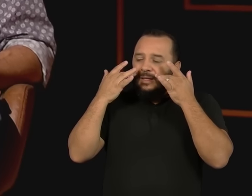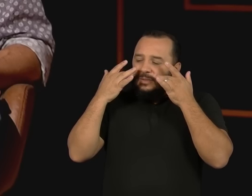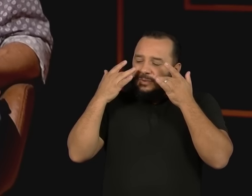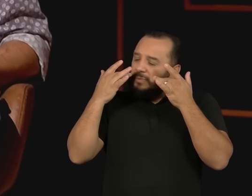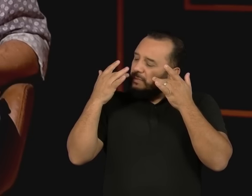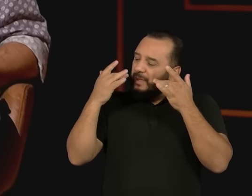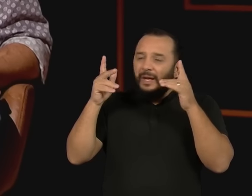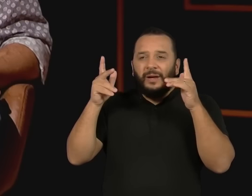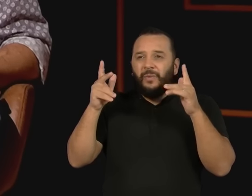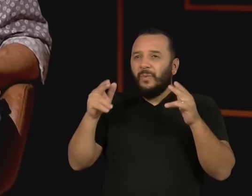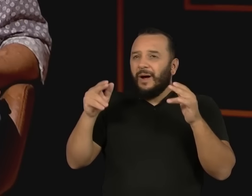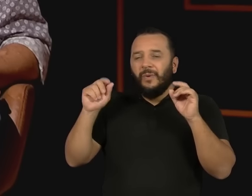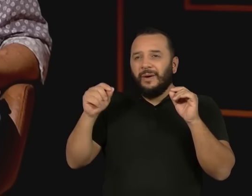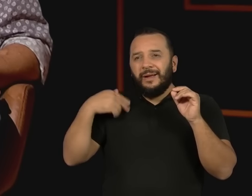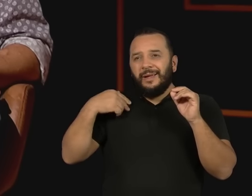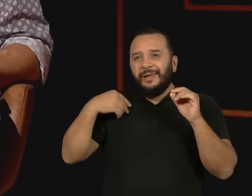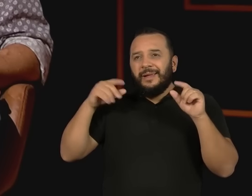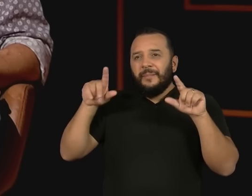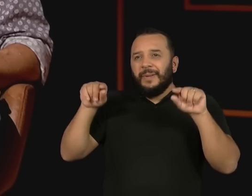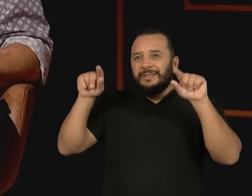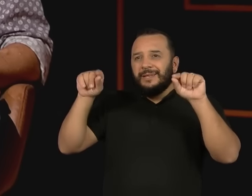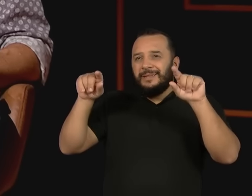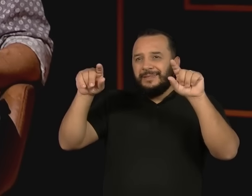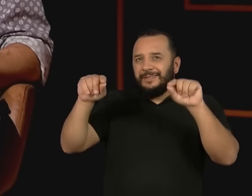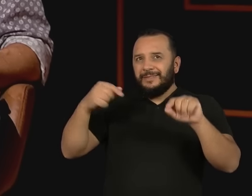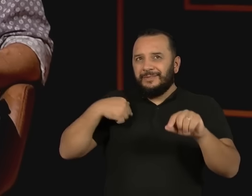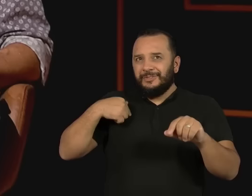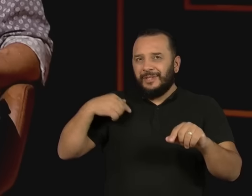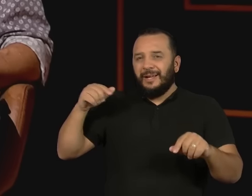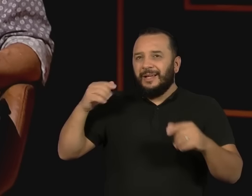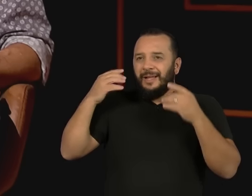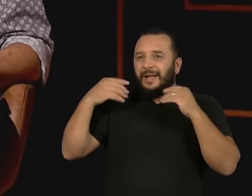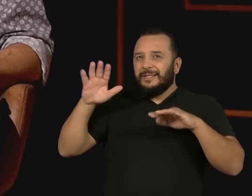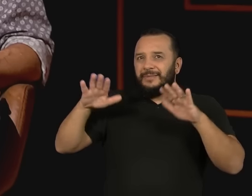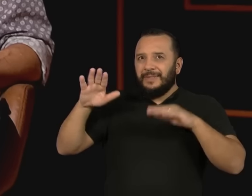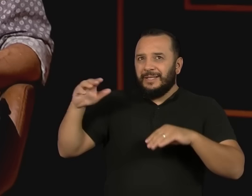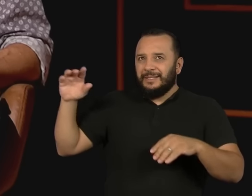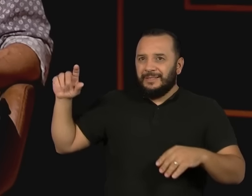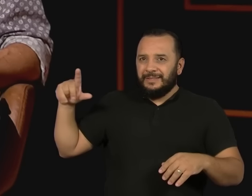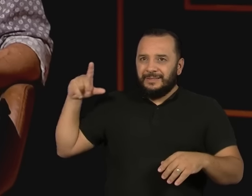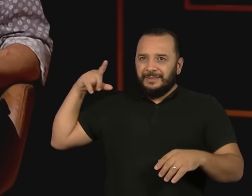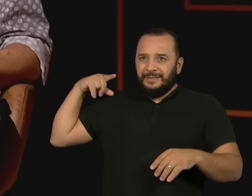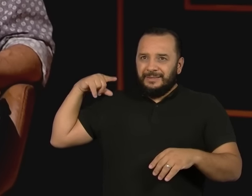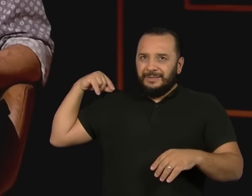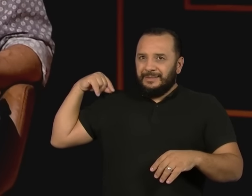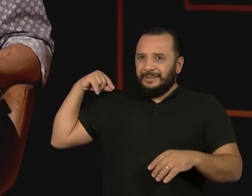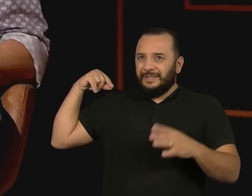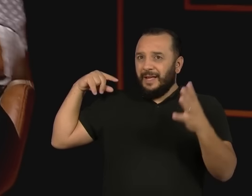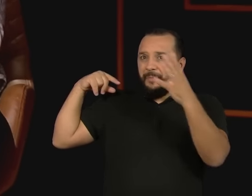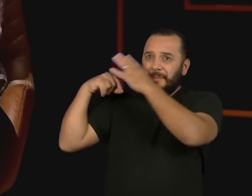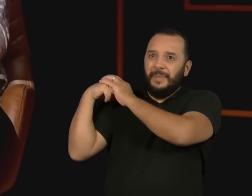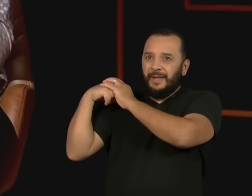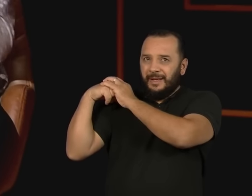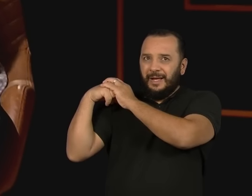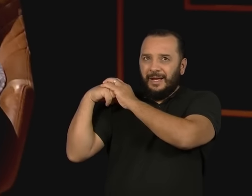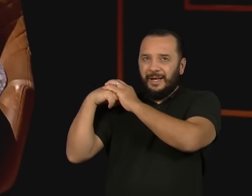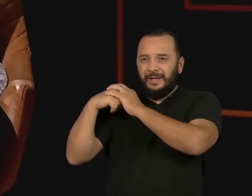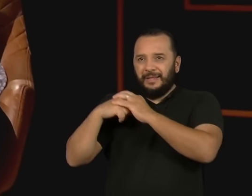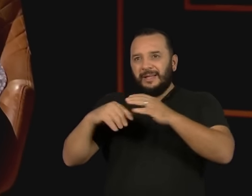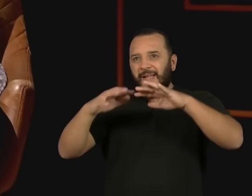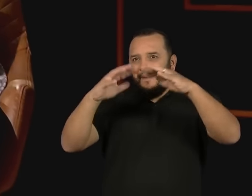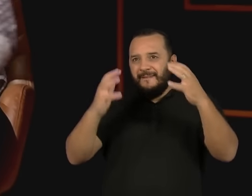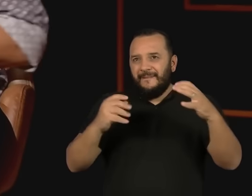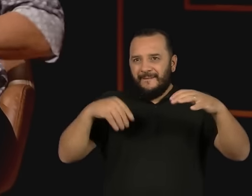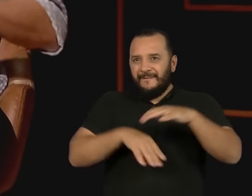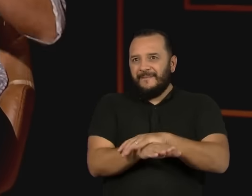às vezes esse passarinho pousa no ombro do ator. O que o ator quer imediatamente? Ele quer pegar aquele passarinho, quer botar dentro de uma gaiola, quer